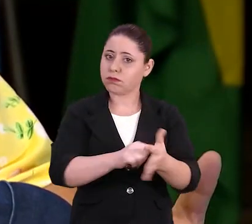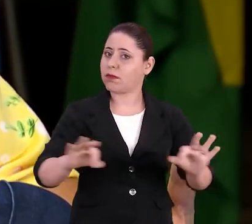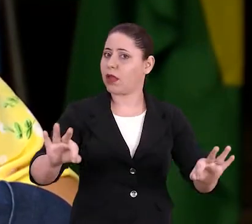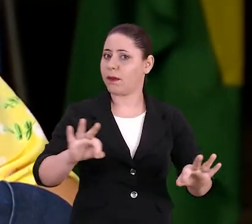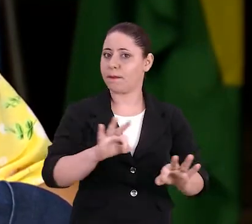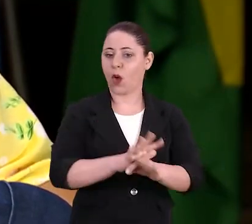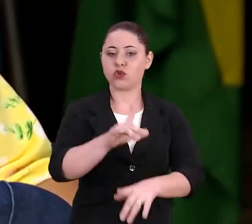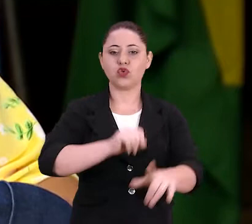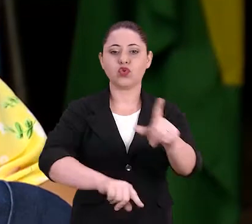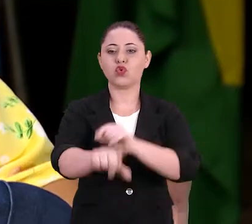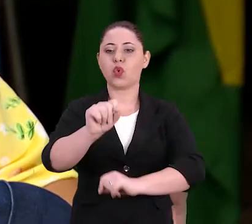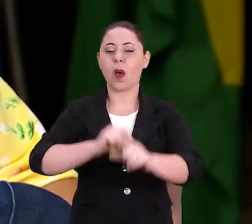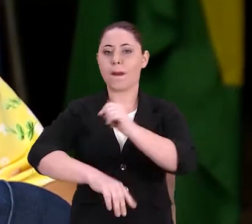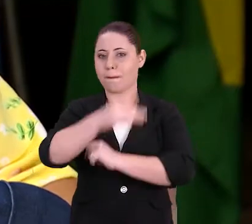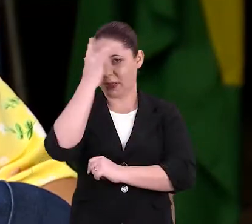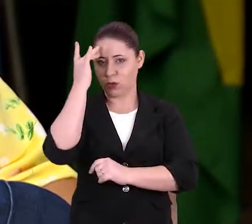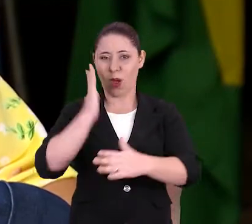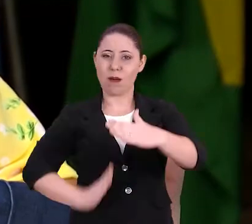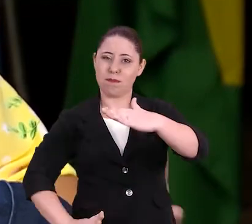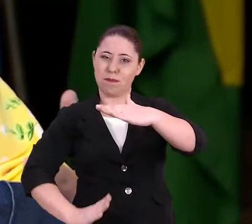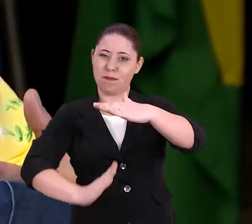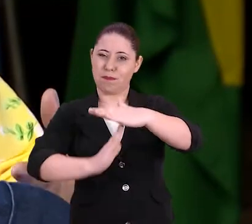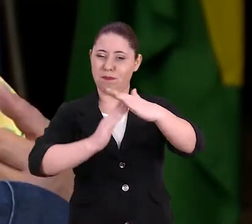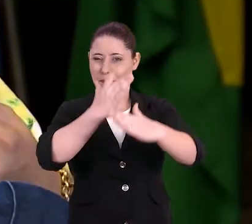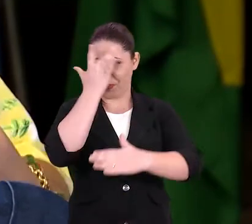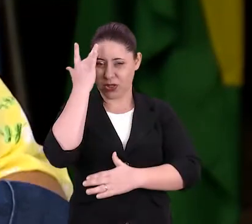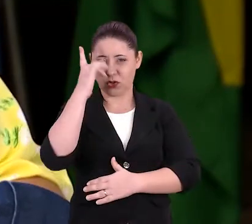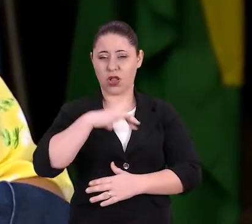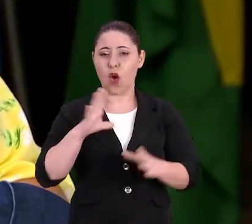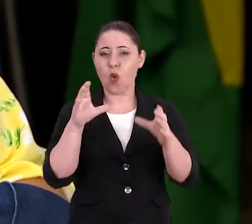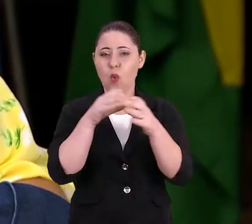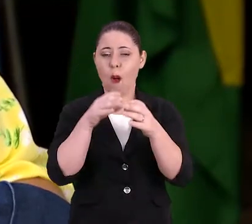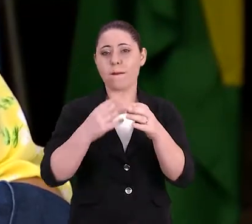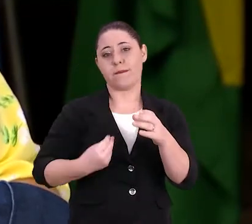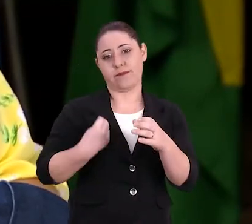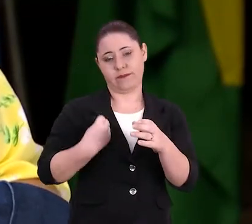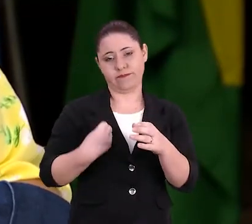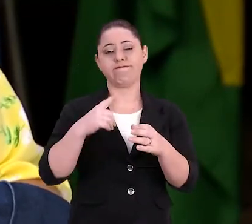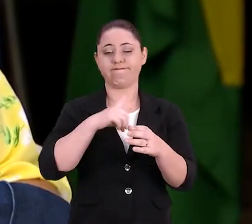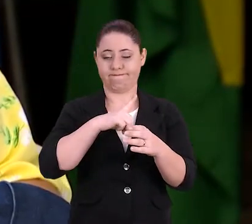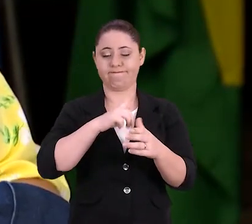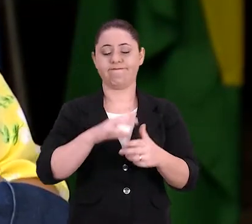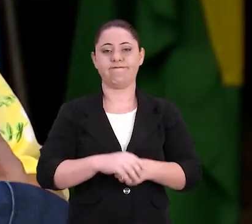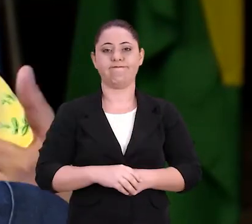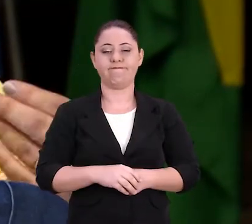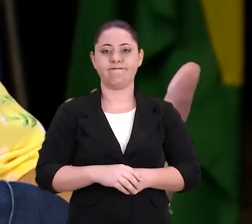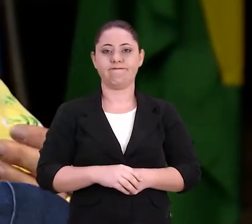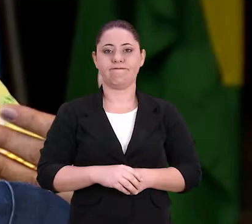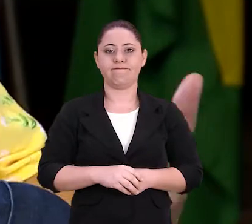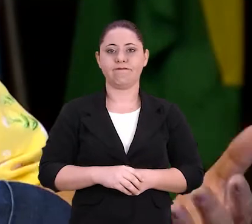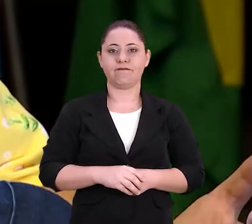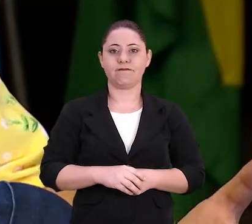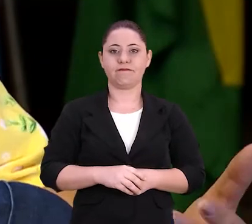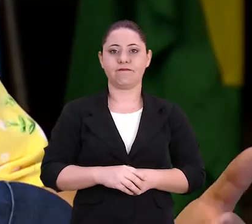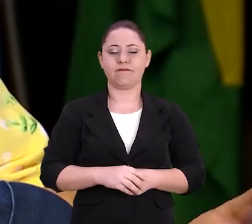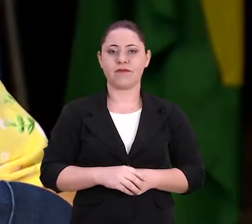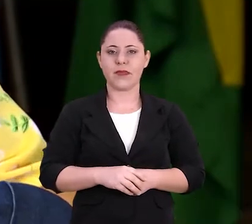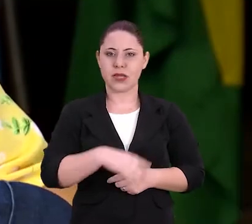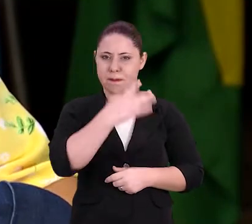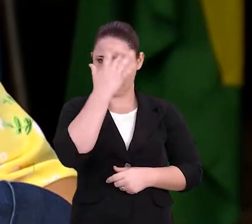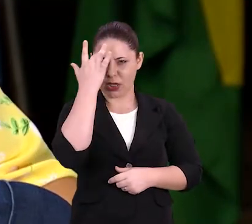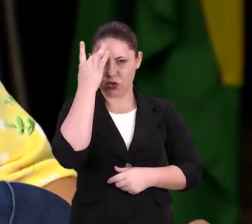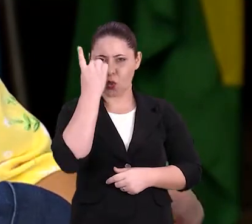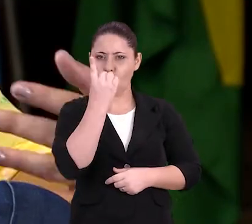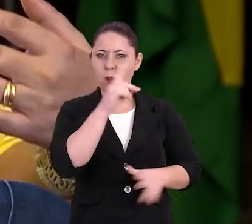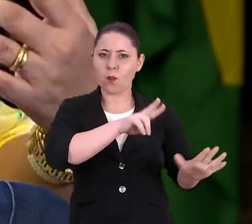são selecionados, né, porque tem um limite máximo de pessoas e grupos para participar, e eles ficam em torno de